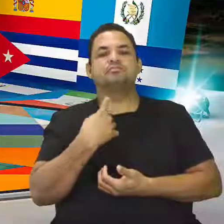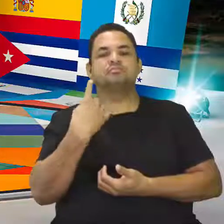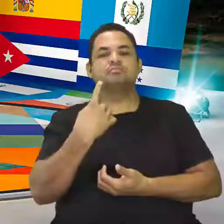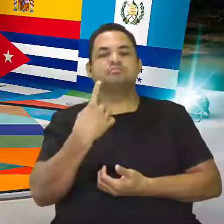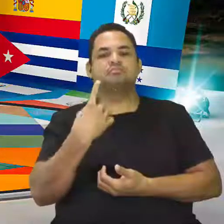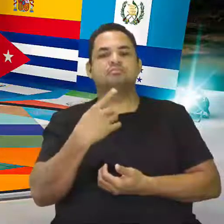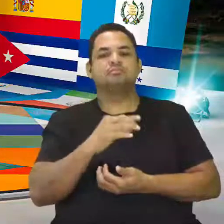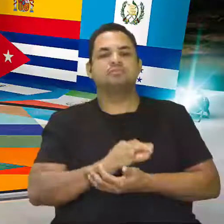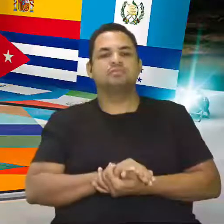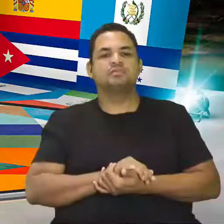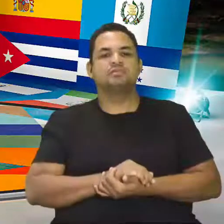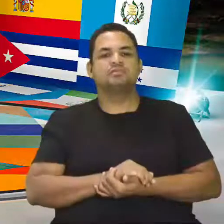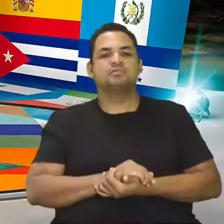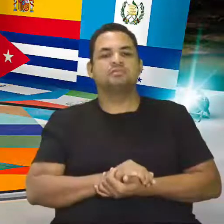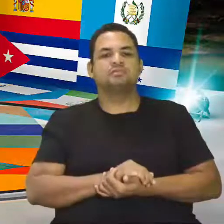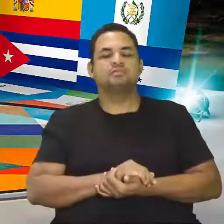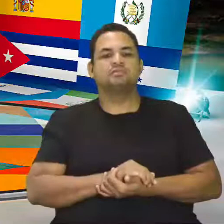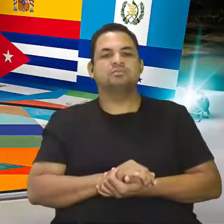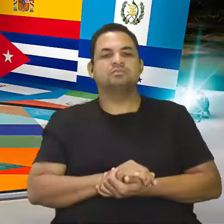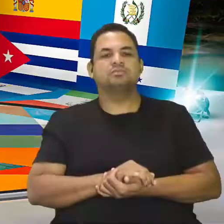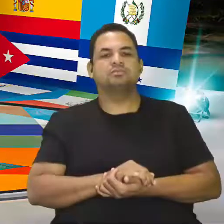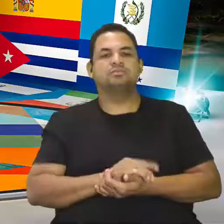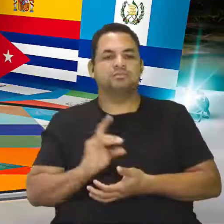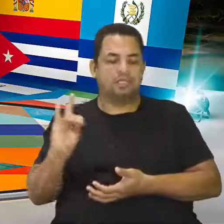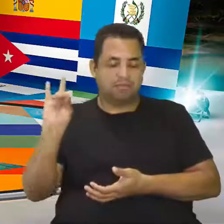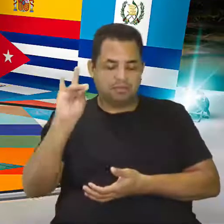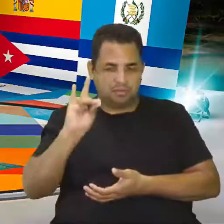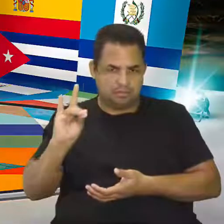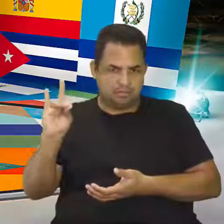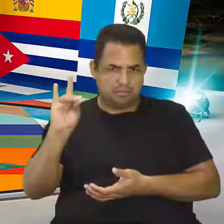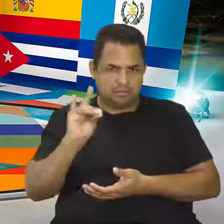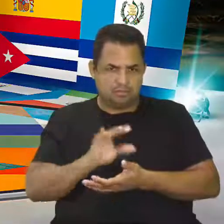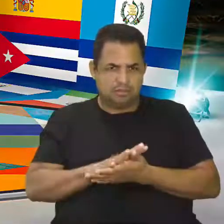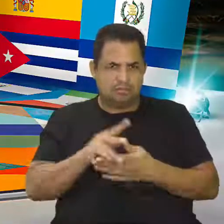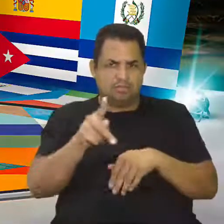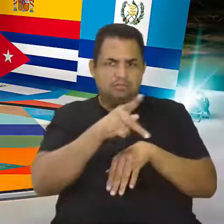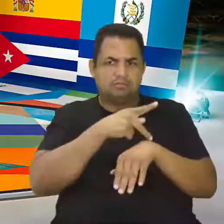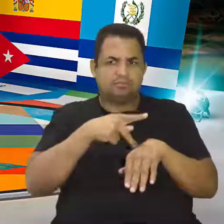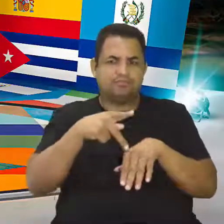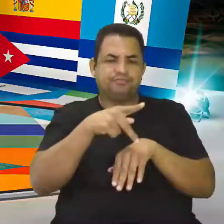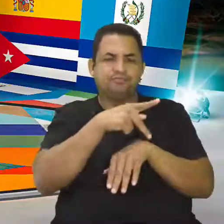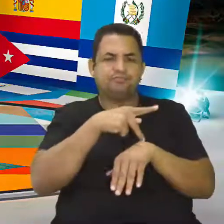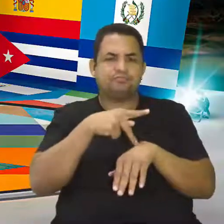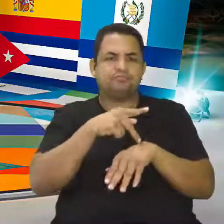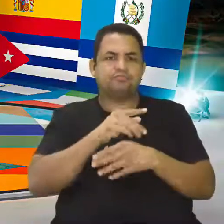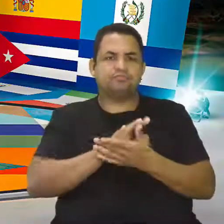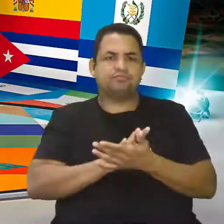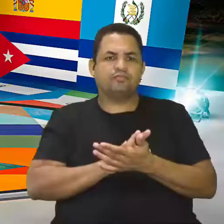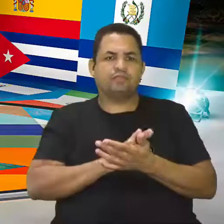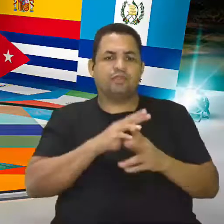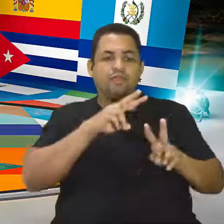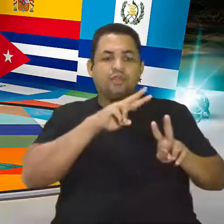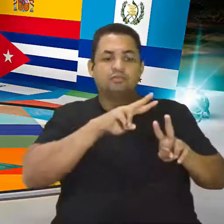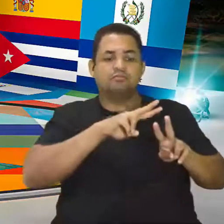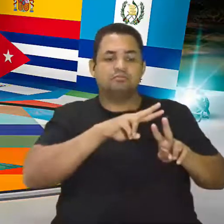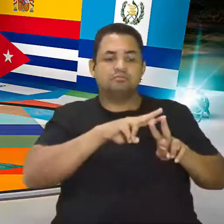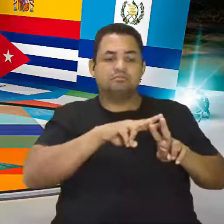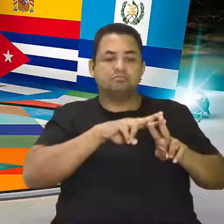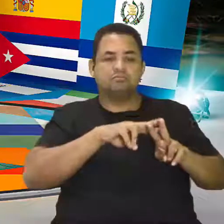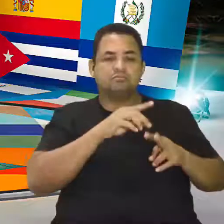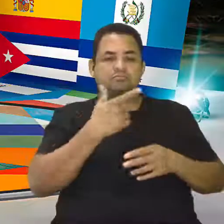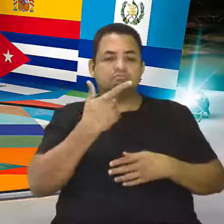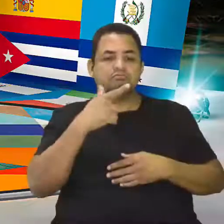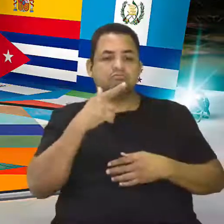é a seguinte: a Bolívia é um país onde os presos não